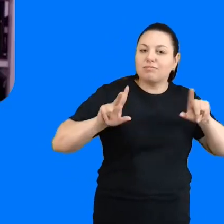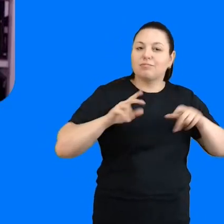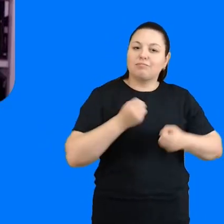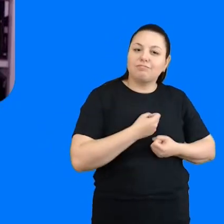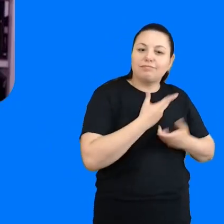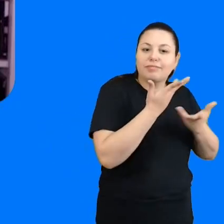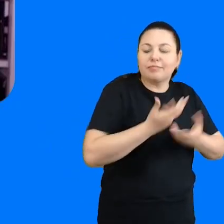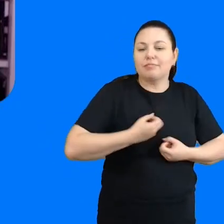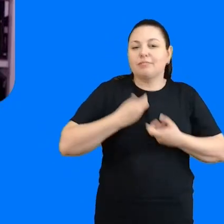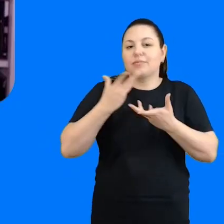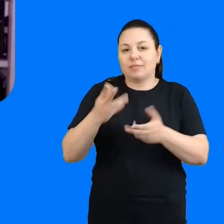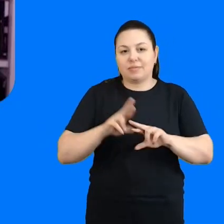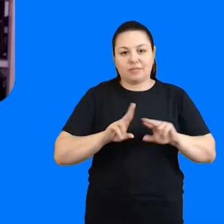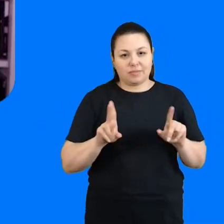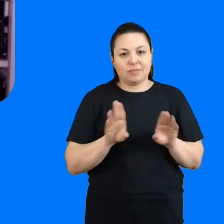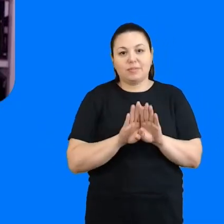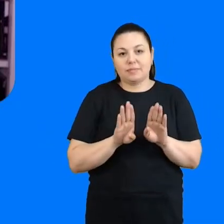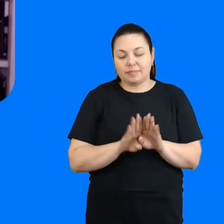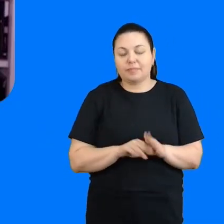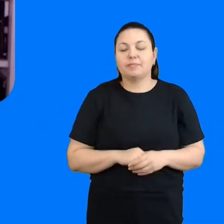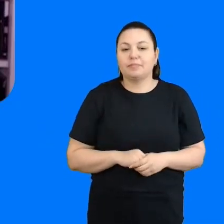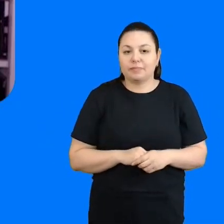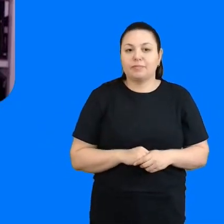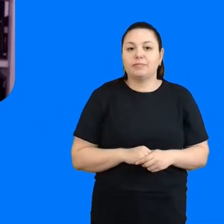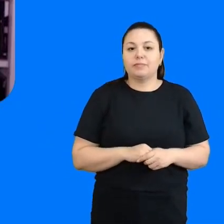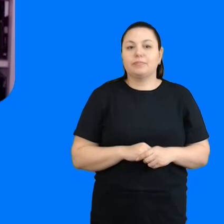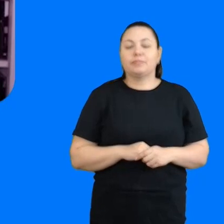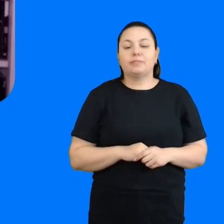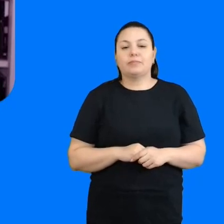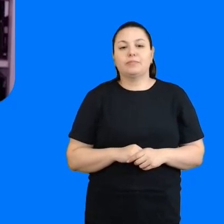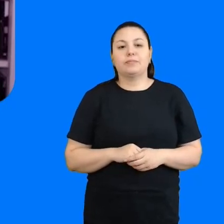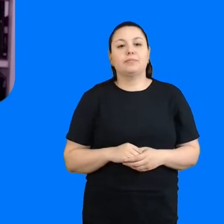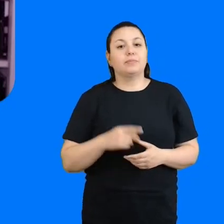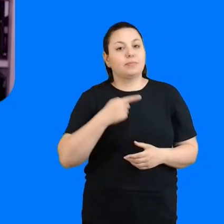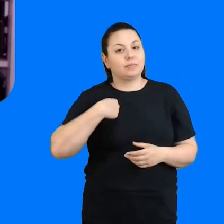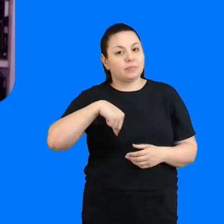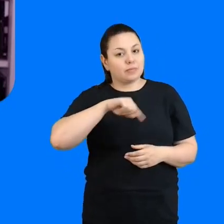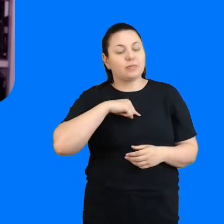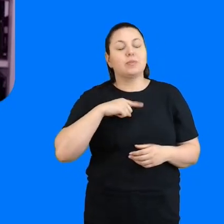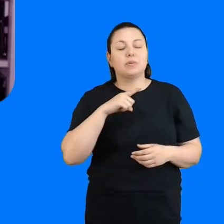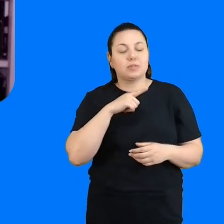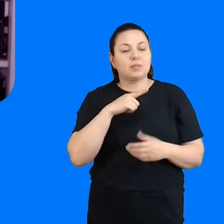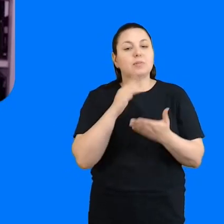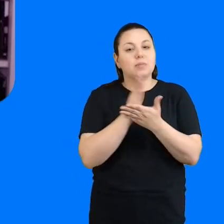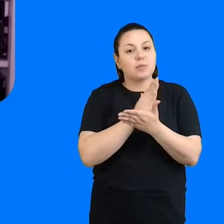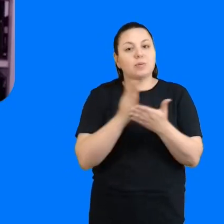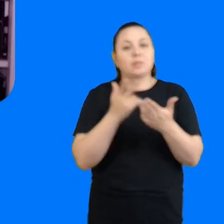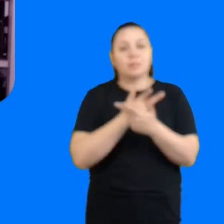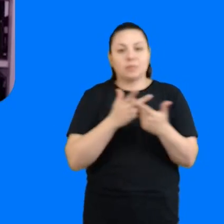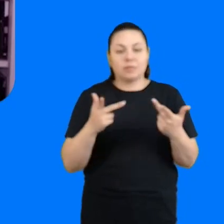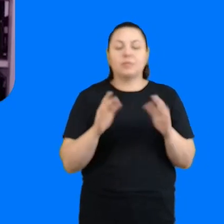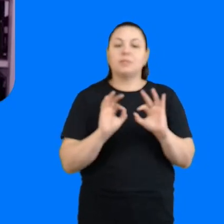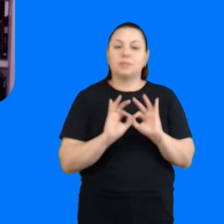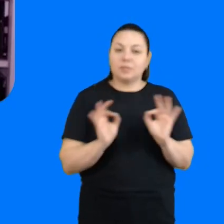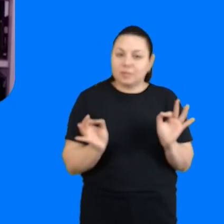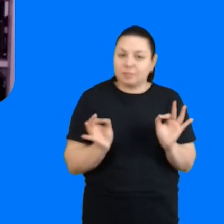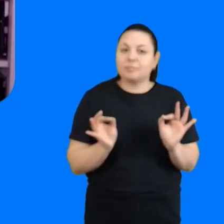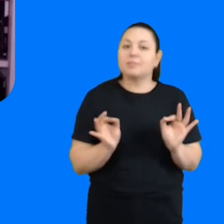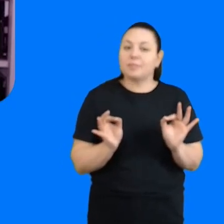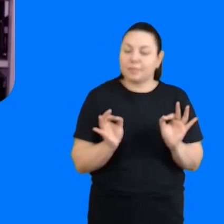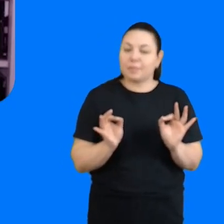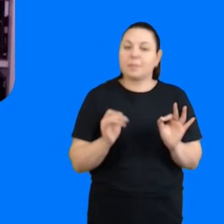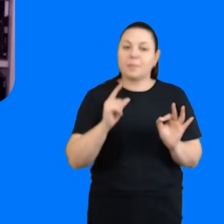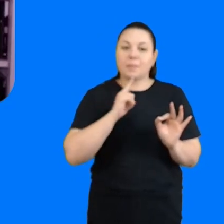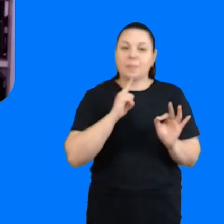oralidade, nós vamos estar a fazer downloads sucessivos. São coisas que vêm de dentro de nós naquele momento, são reações